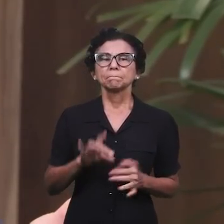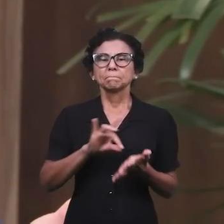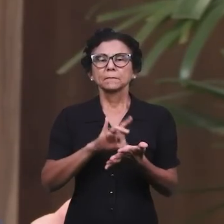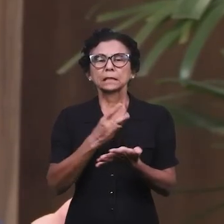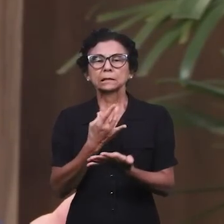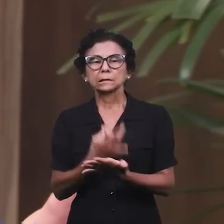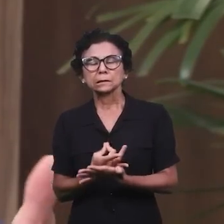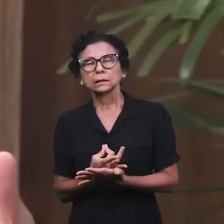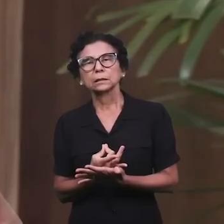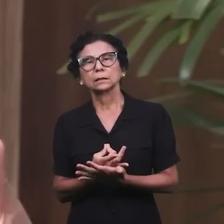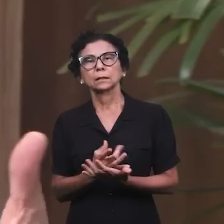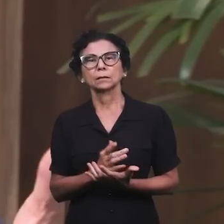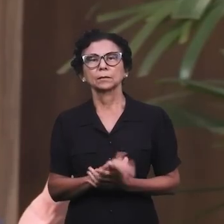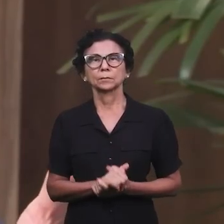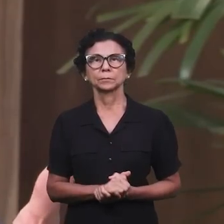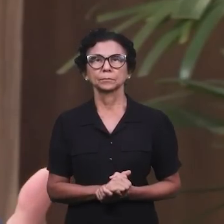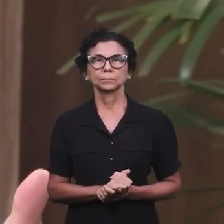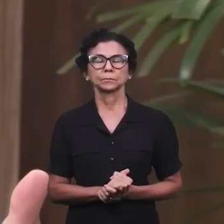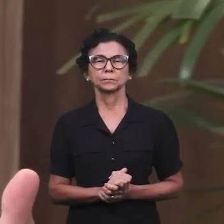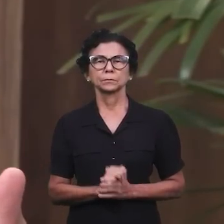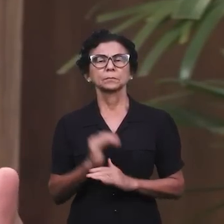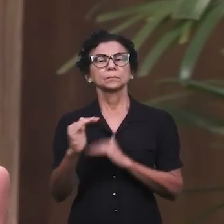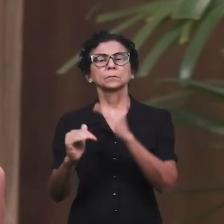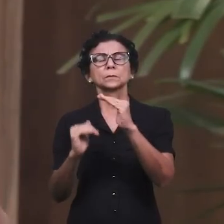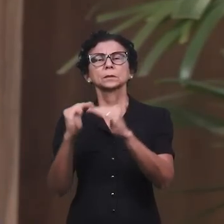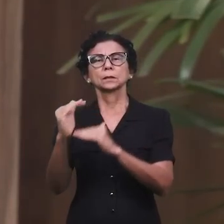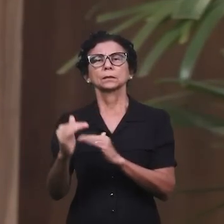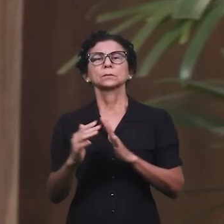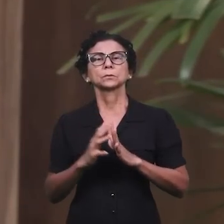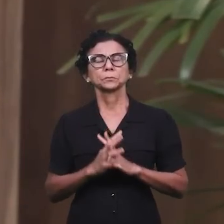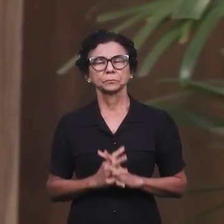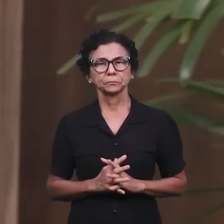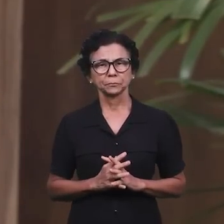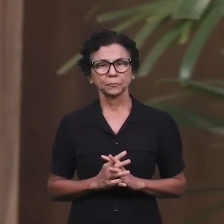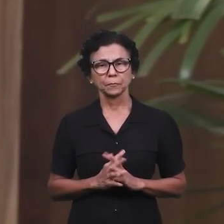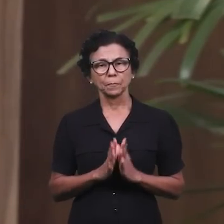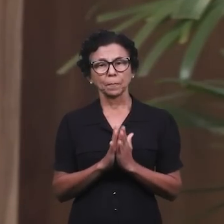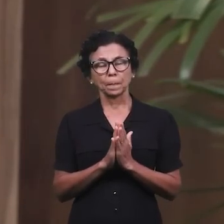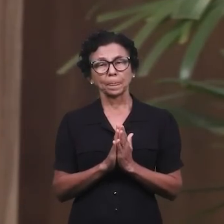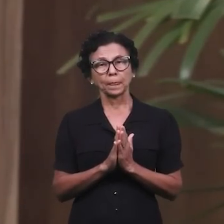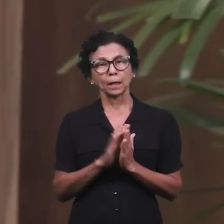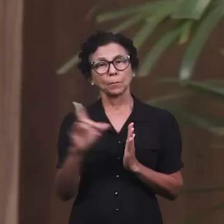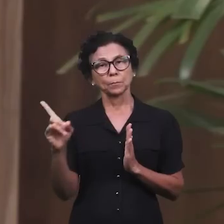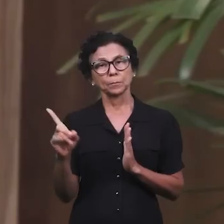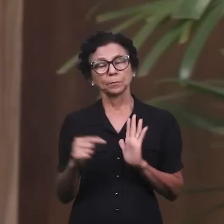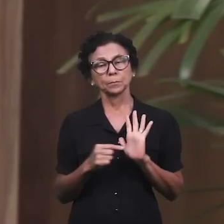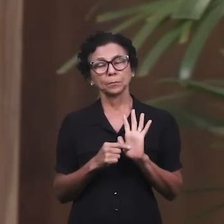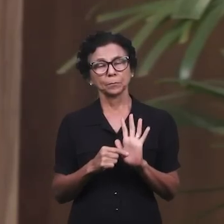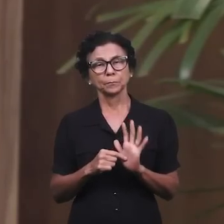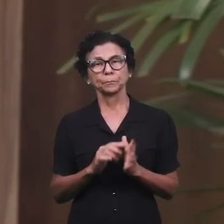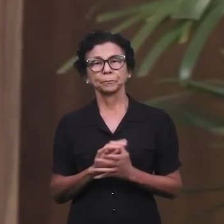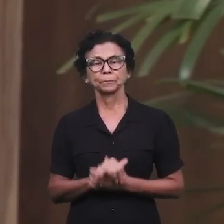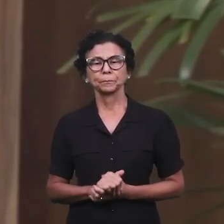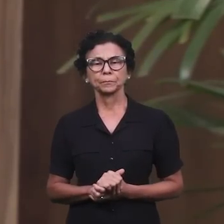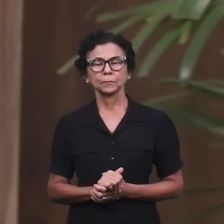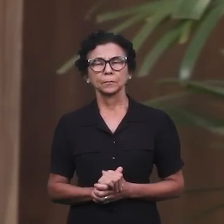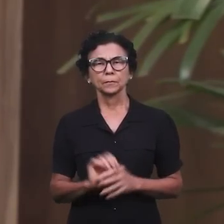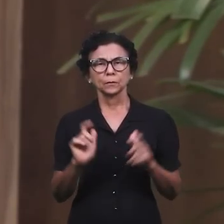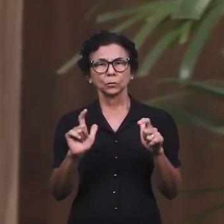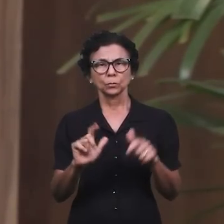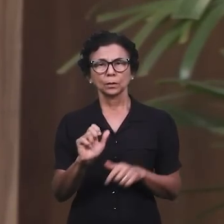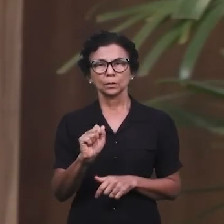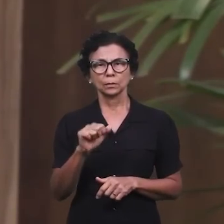heresias, esse processo todo? A palavra de Deus ela diz que em Antioquia